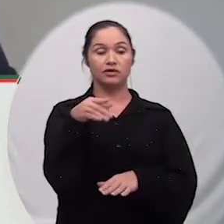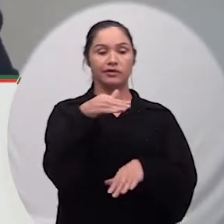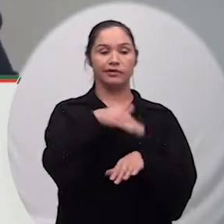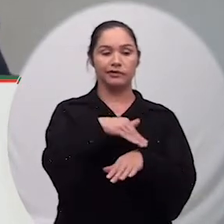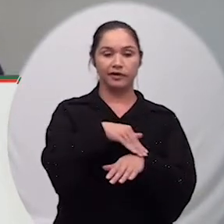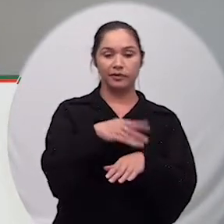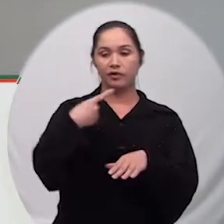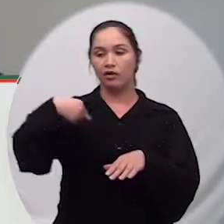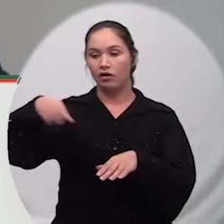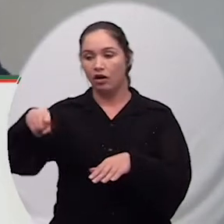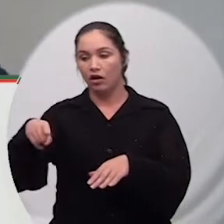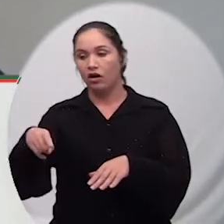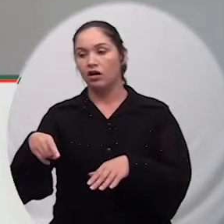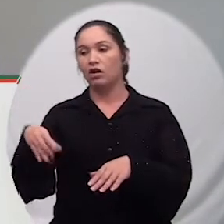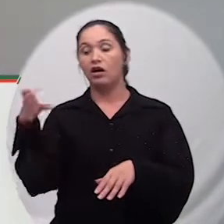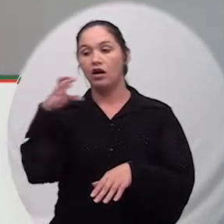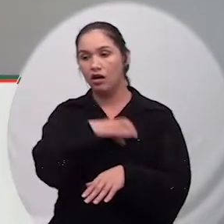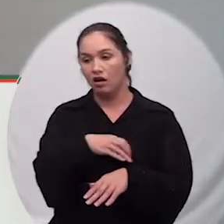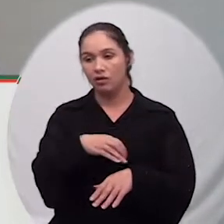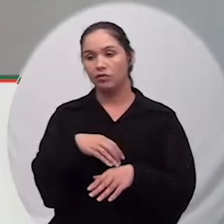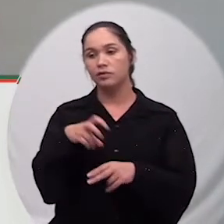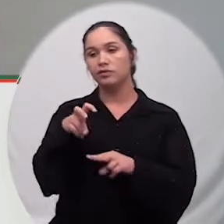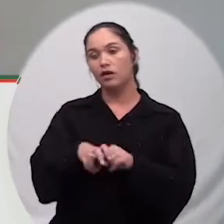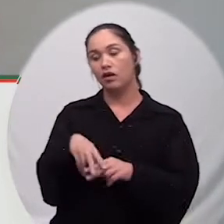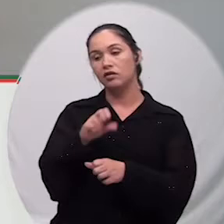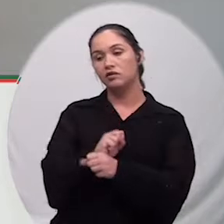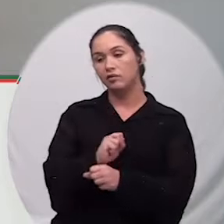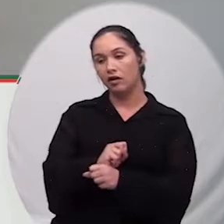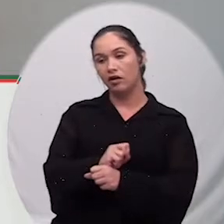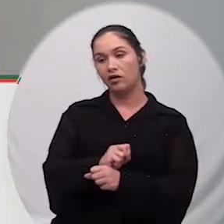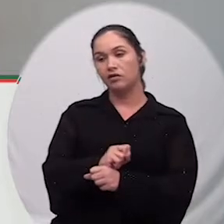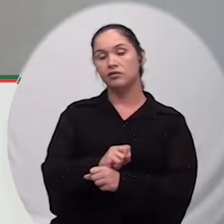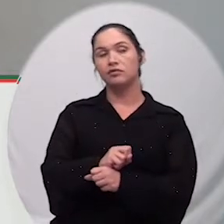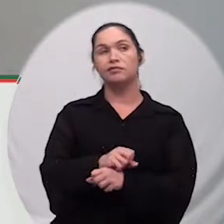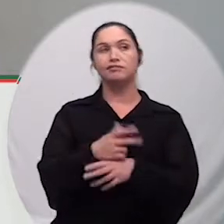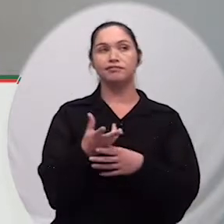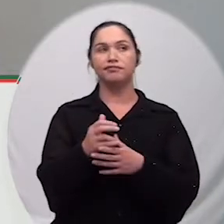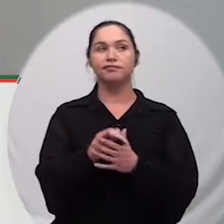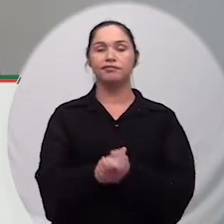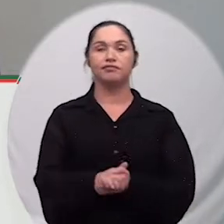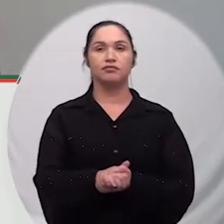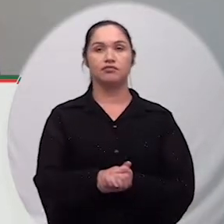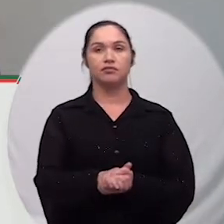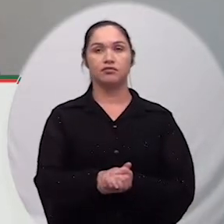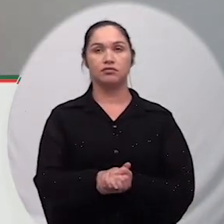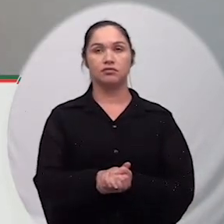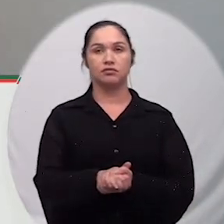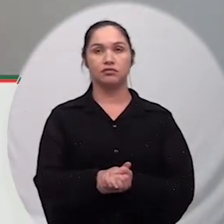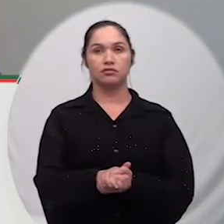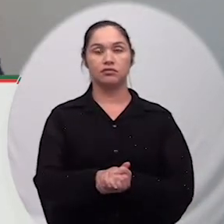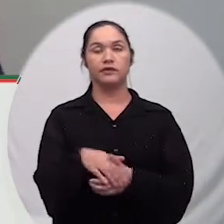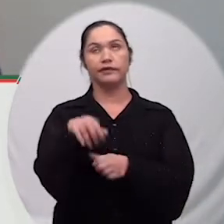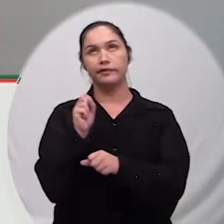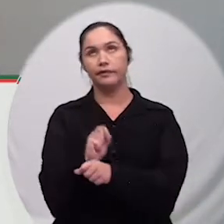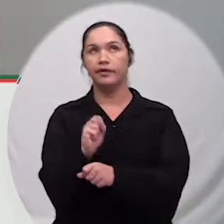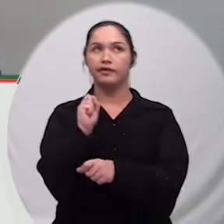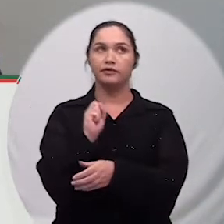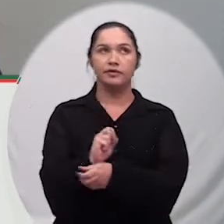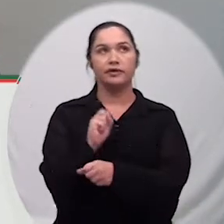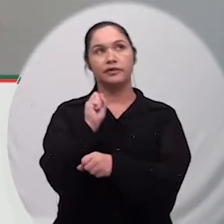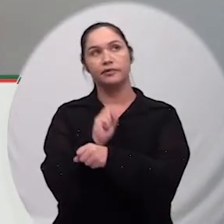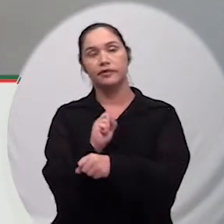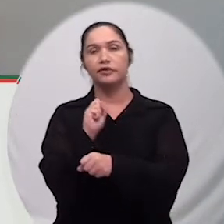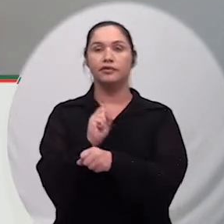que buscar, tem que correr, você vai, se senta, né, naquele balcão lá, no banco, esperando, até chegar a sua vez